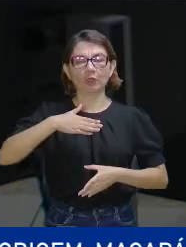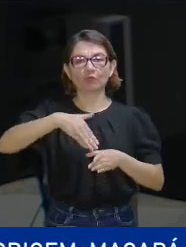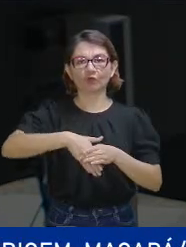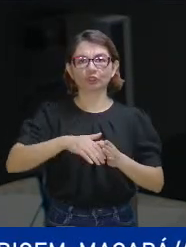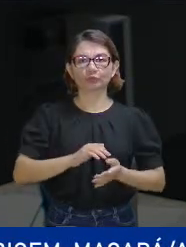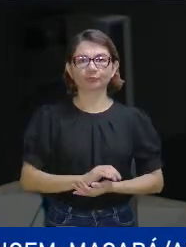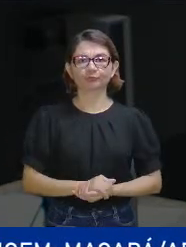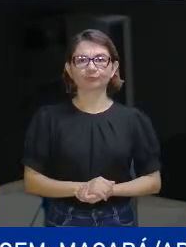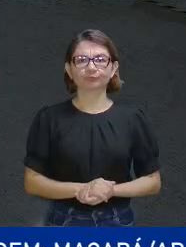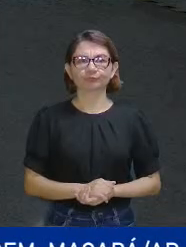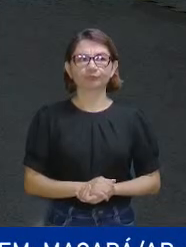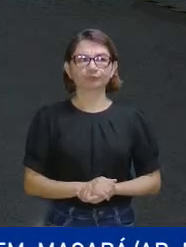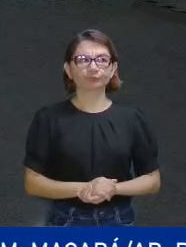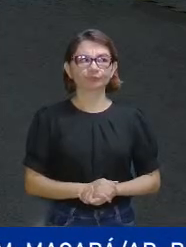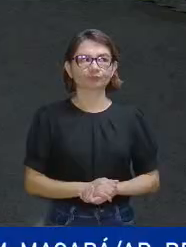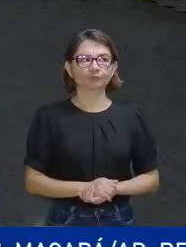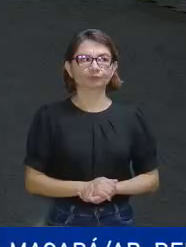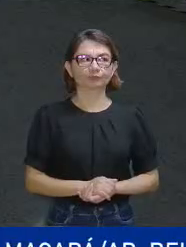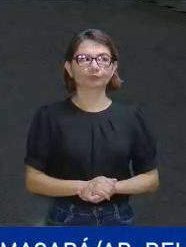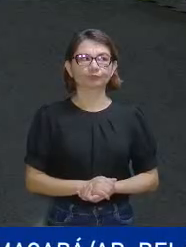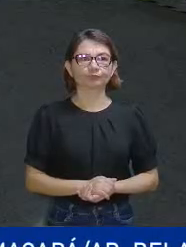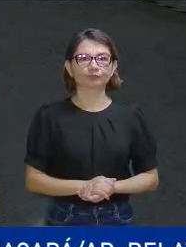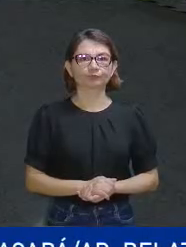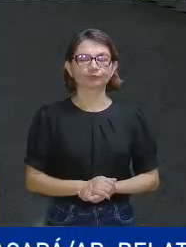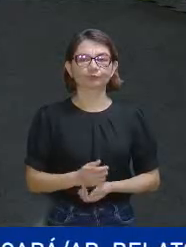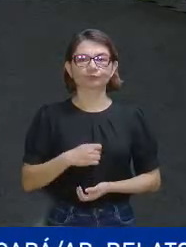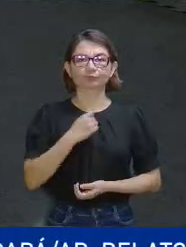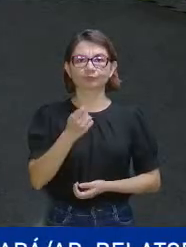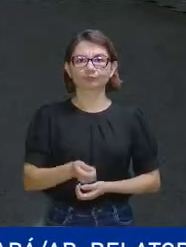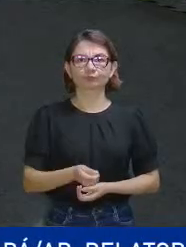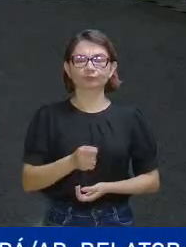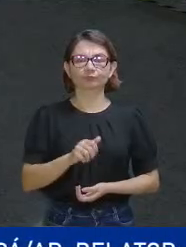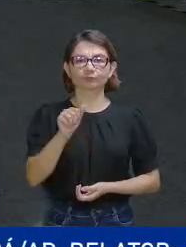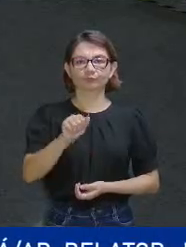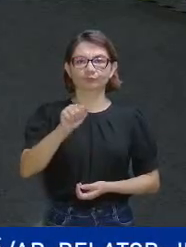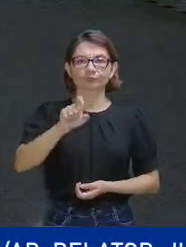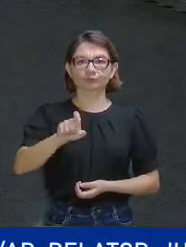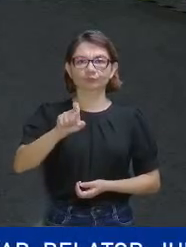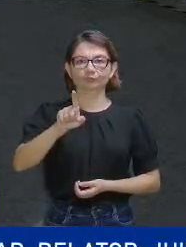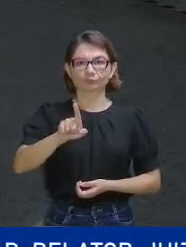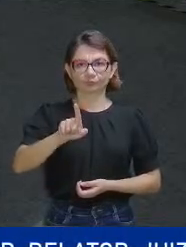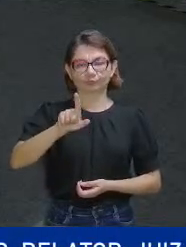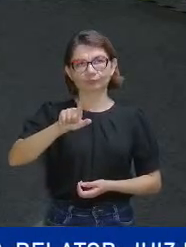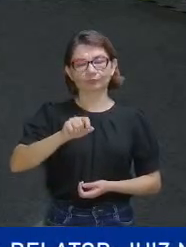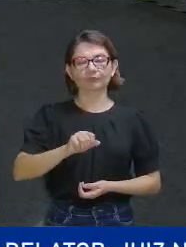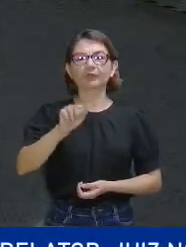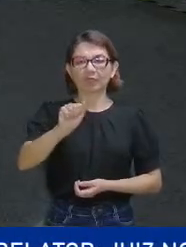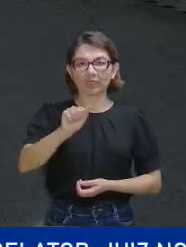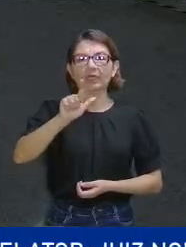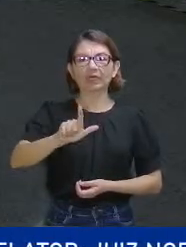presidente. Imagem ampla do plenário. Alex Lamy.